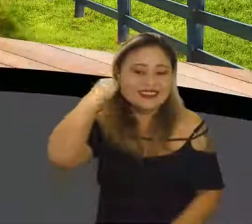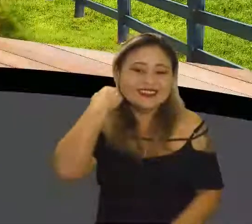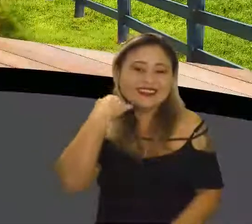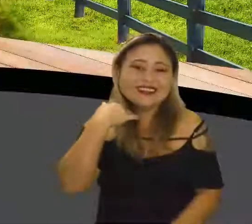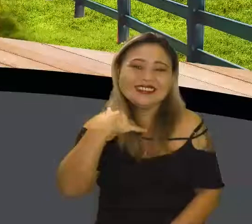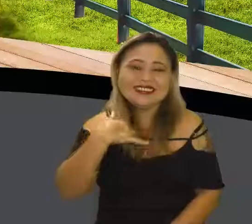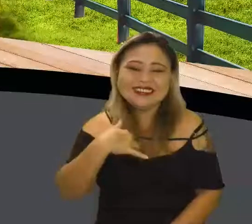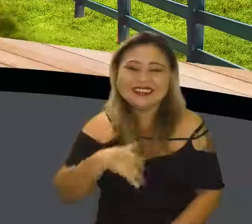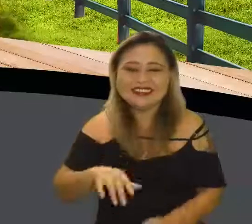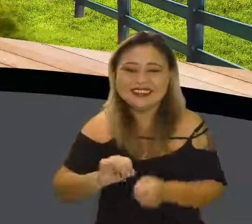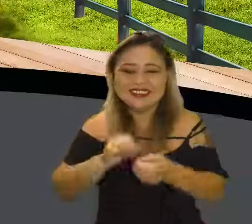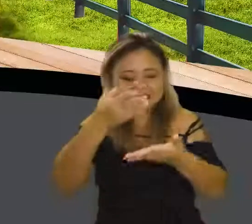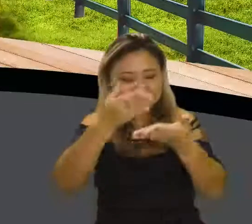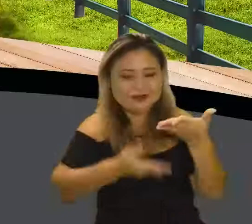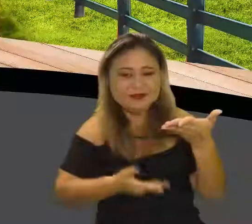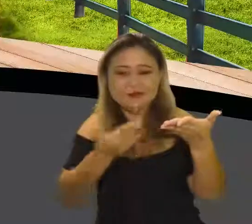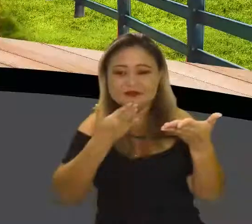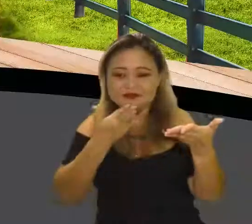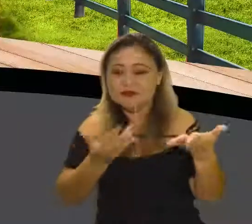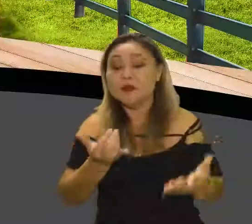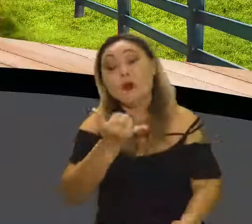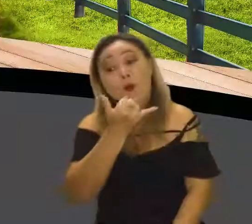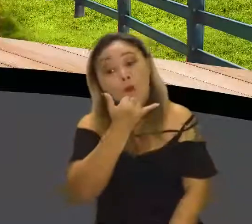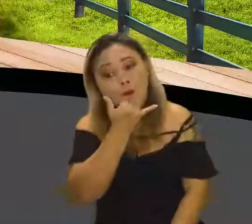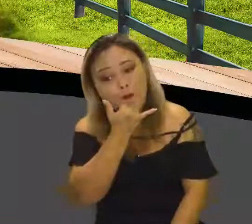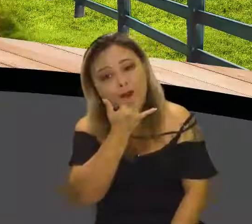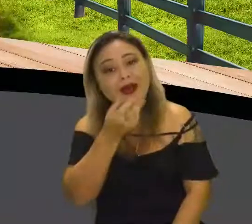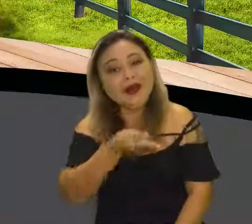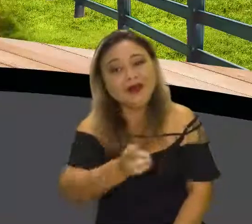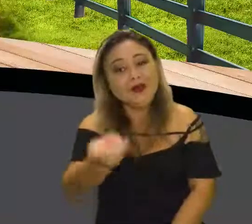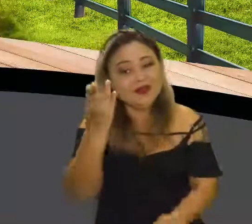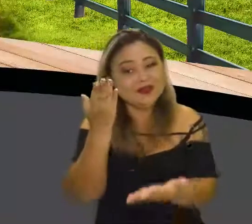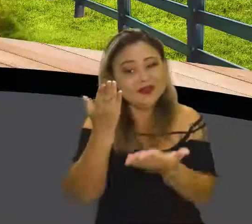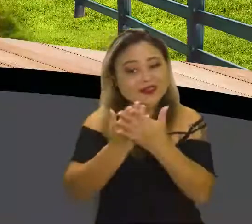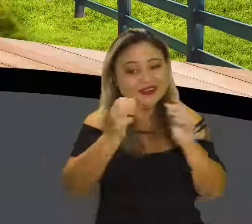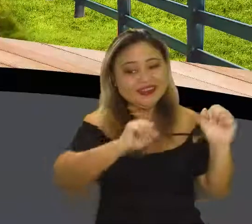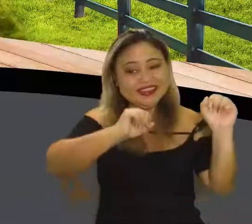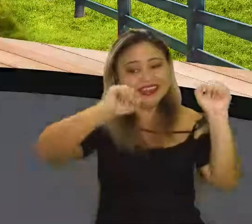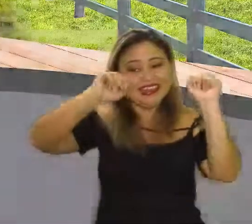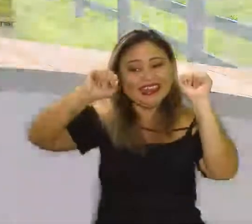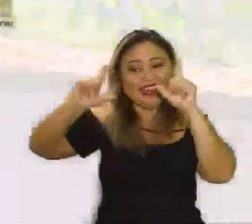Por essas minhas afirmações, pedimos perdão, vamos continuar a aula. Vai, volta para a tela.